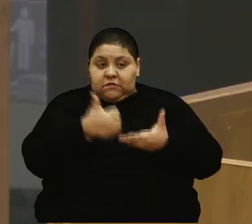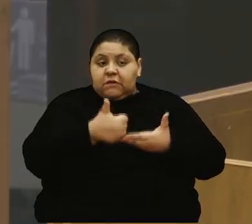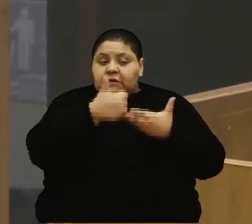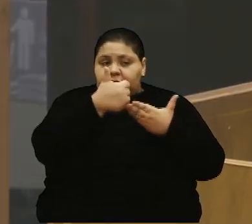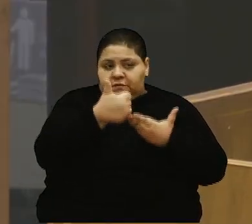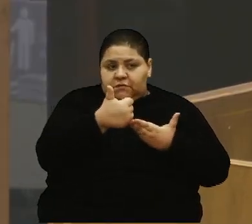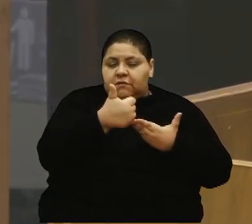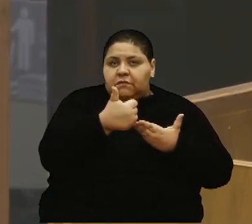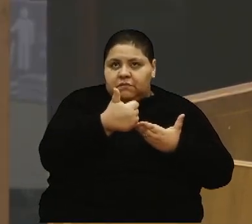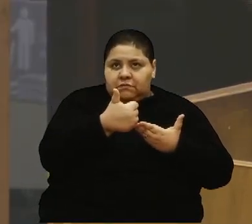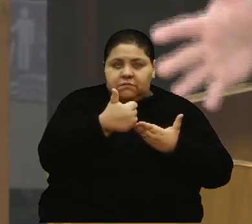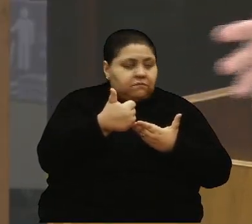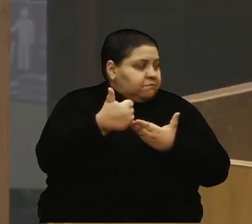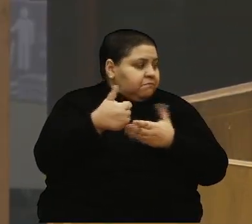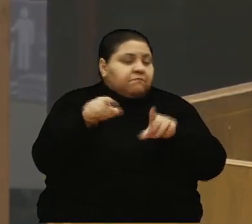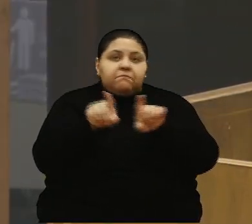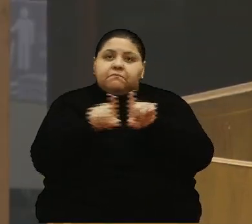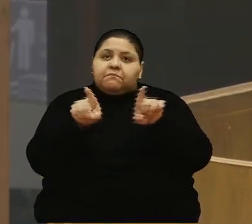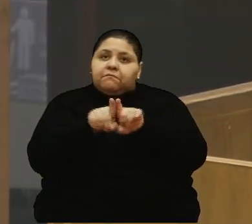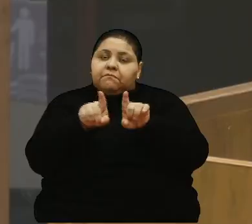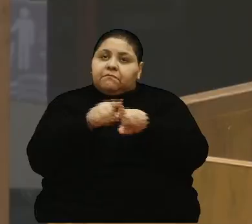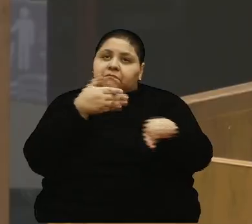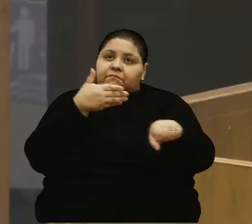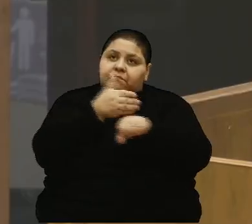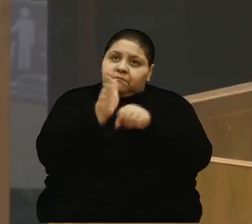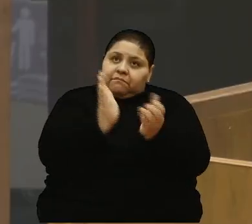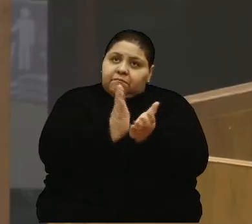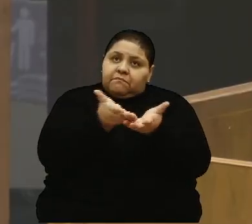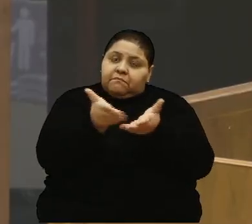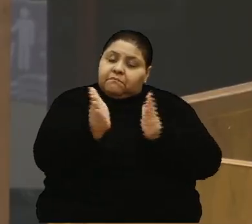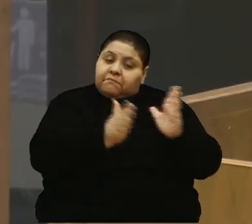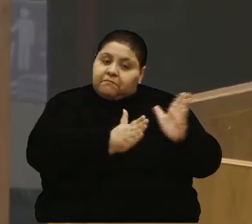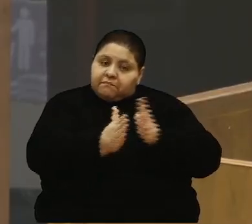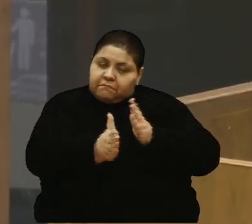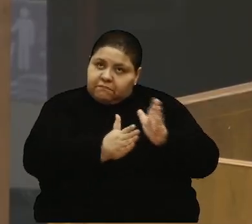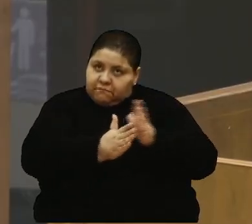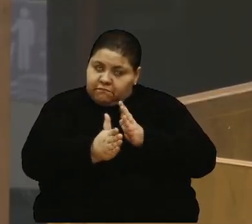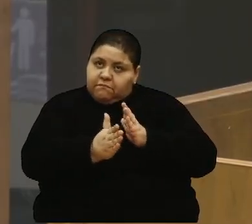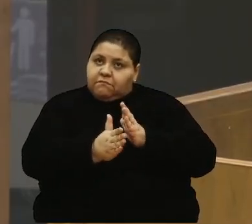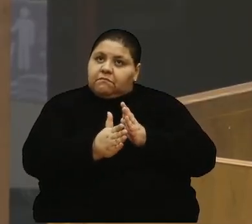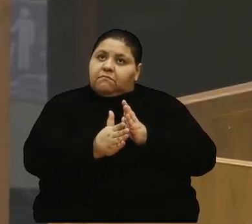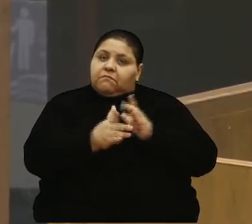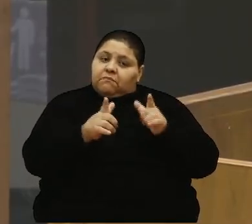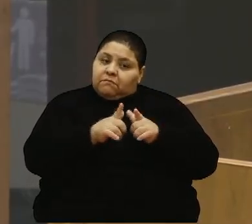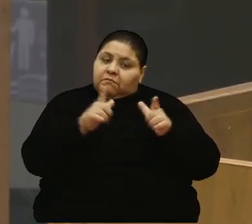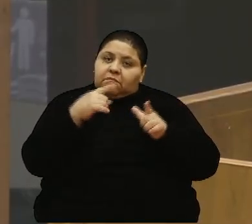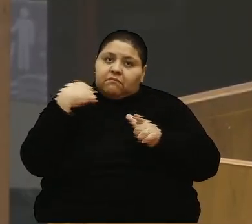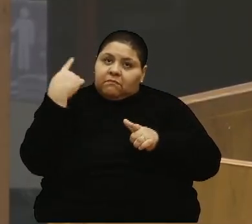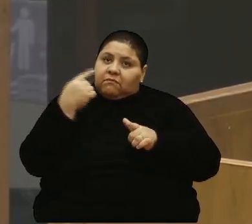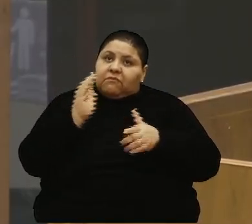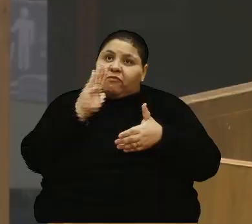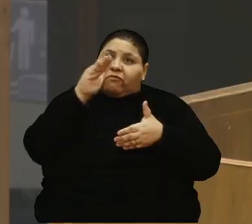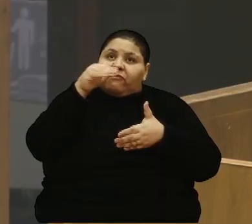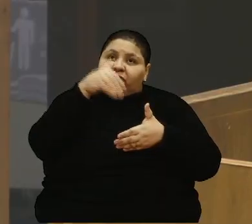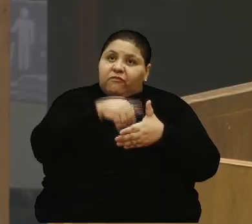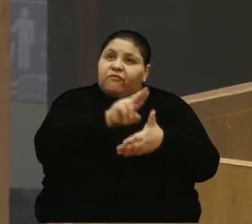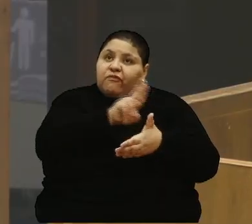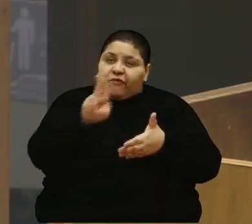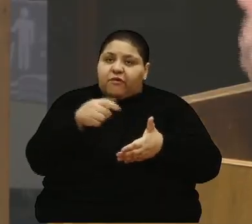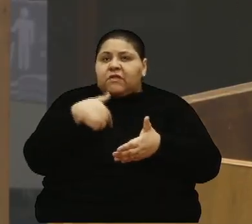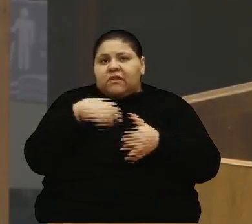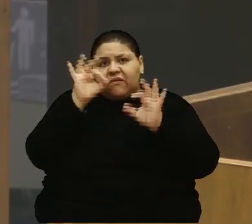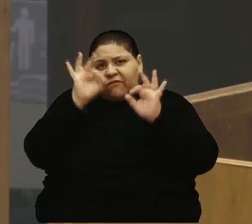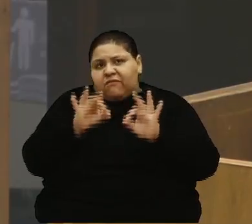Parlamentar e também até as participações na Comissão de Acessibilidade, a maioria dos vereadores botaram o nome. Então, nada mais justo